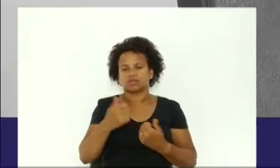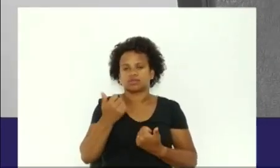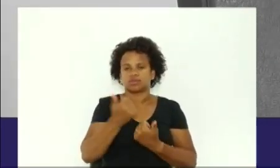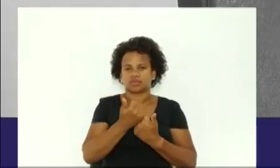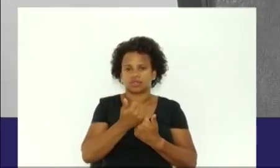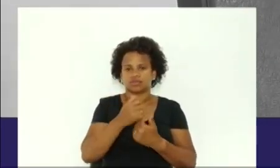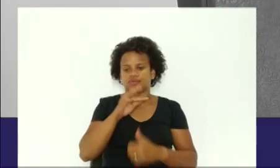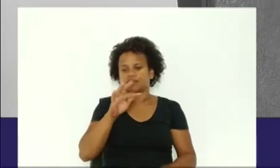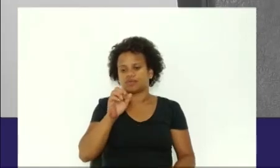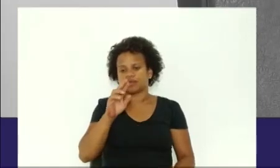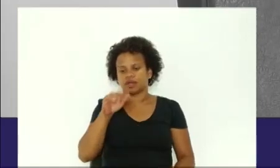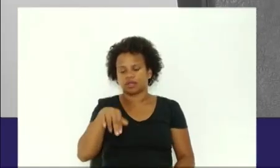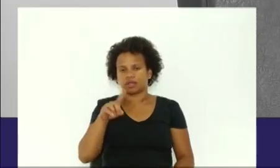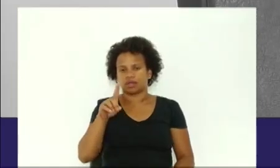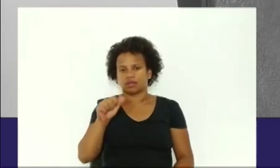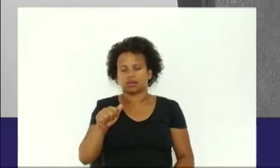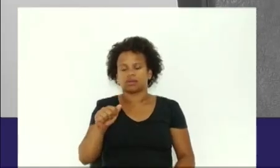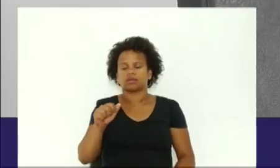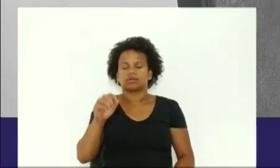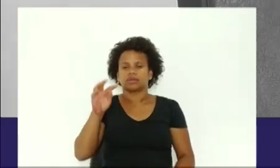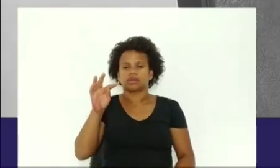Fernanda, técnica de enfermagem,